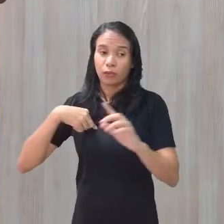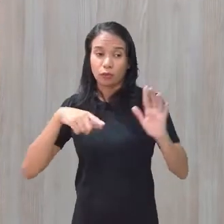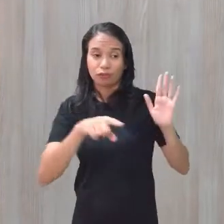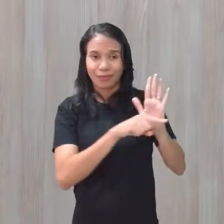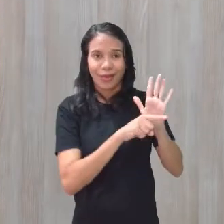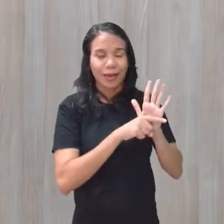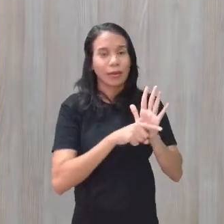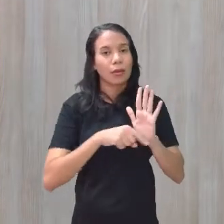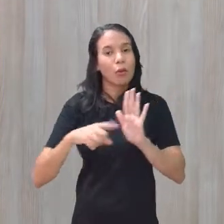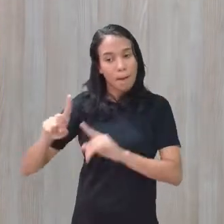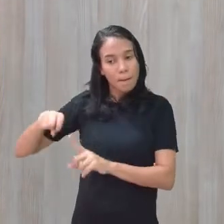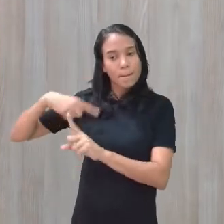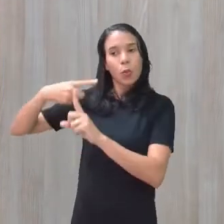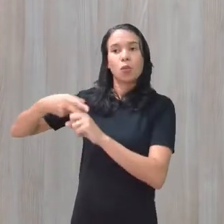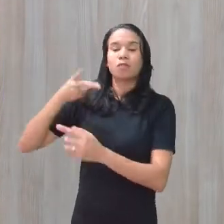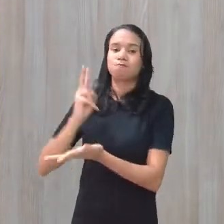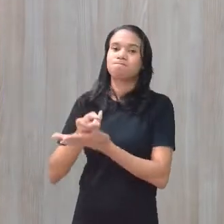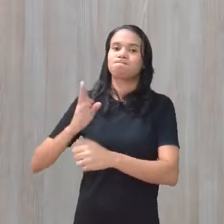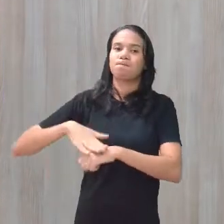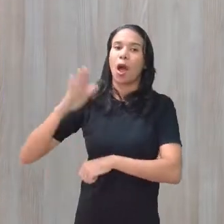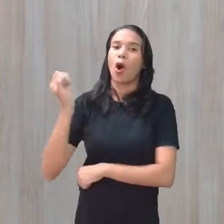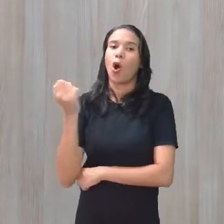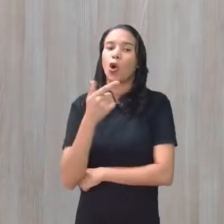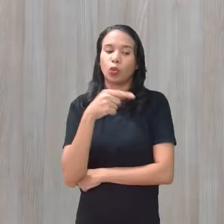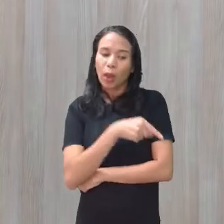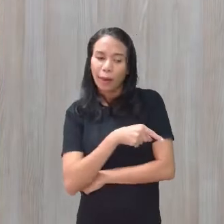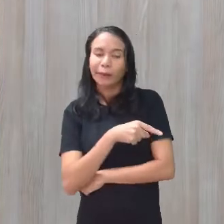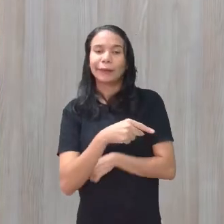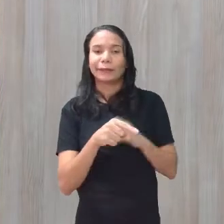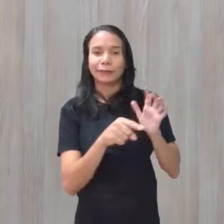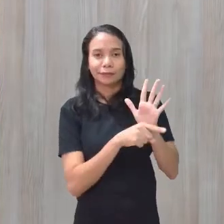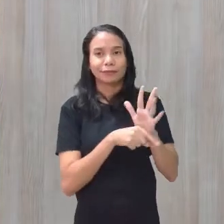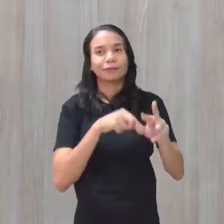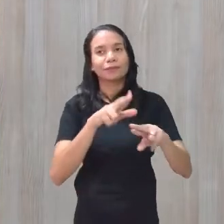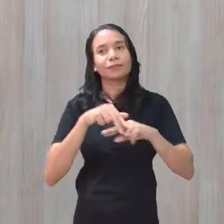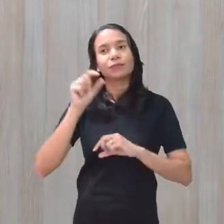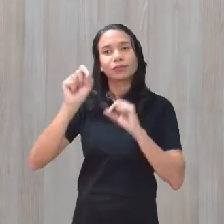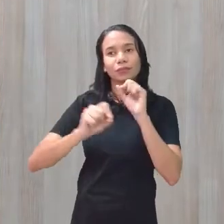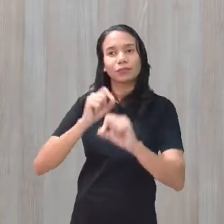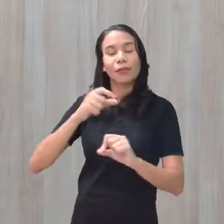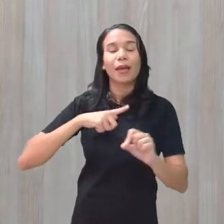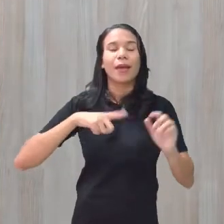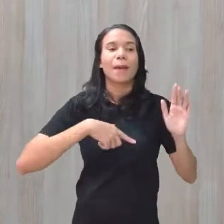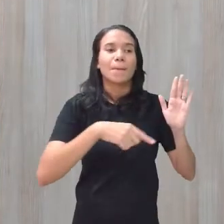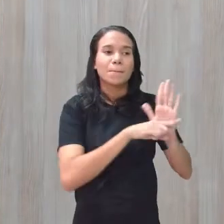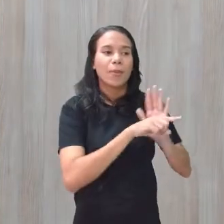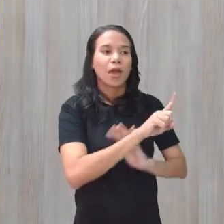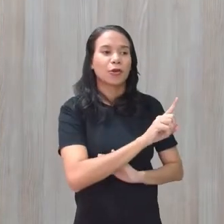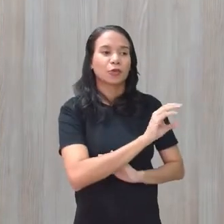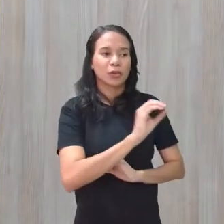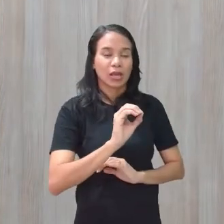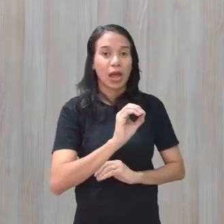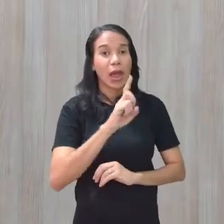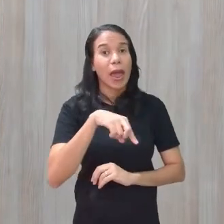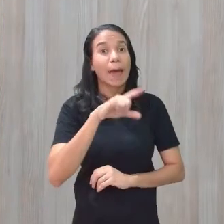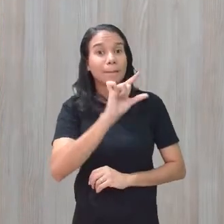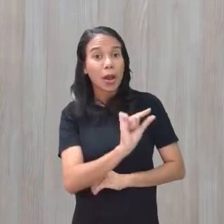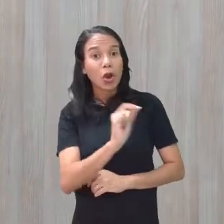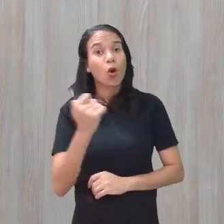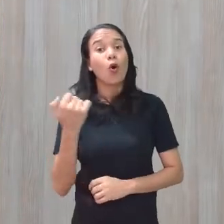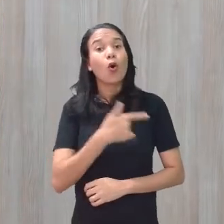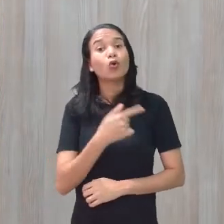sempre vai ser maior que o número negativo, certo? Então tá aqui, ó, que menos 100, ele é menor do que